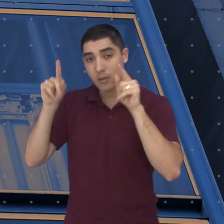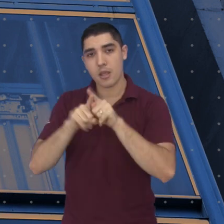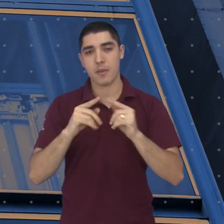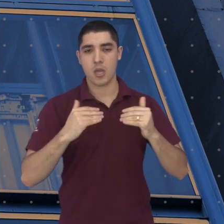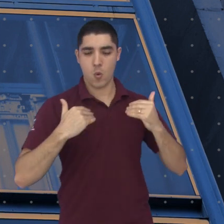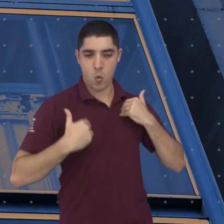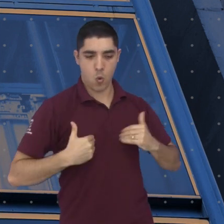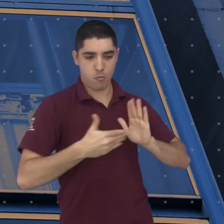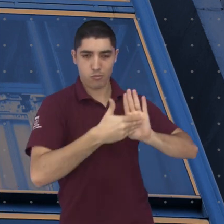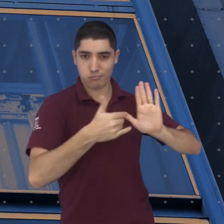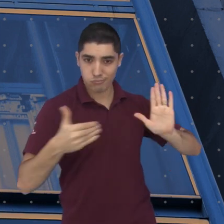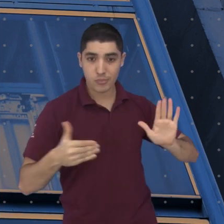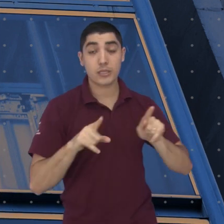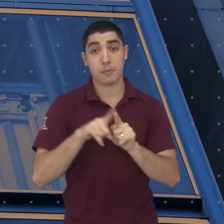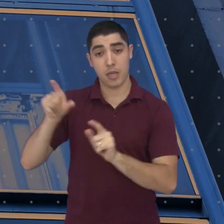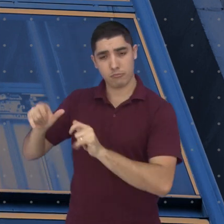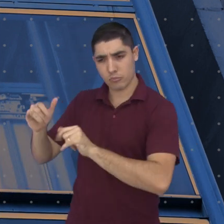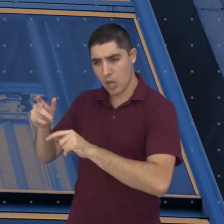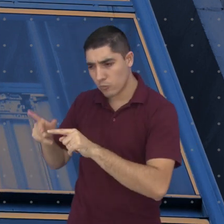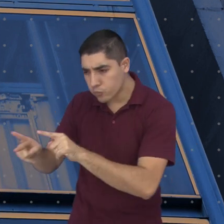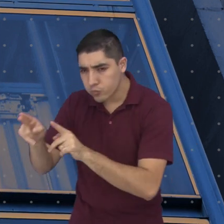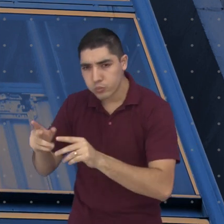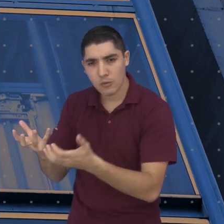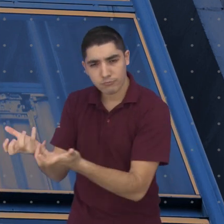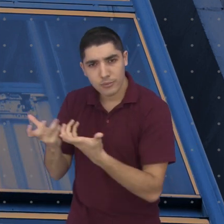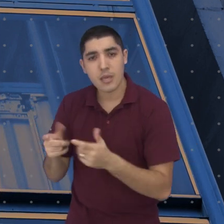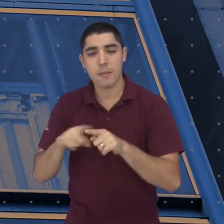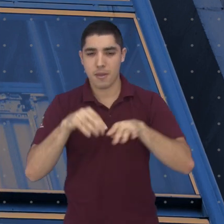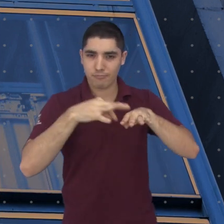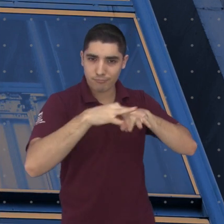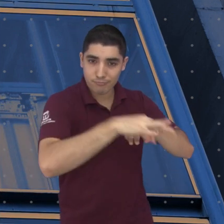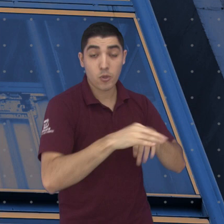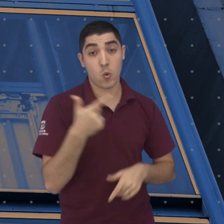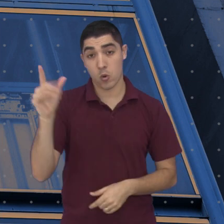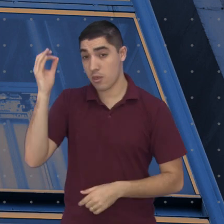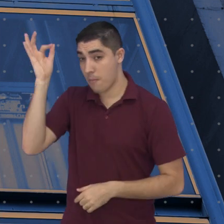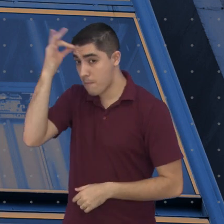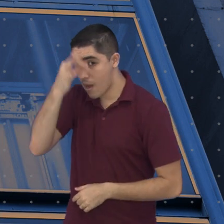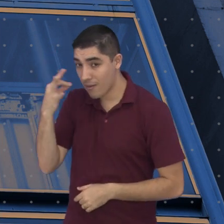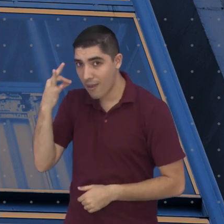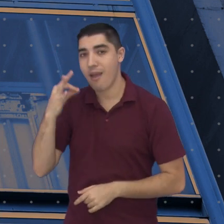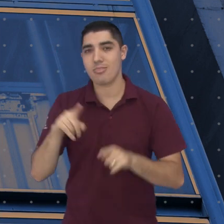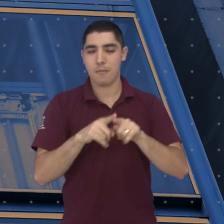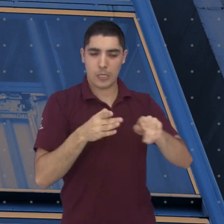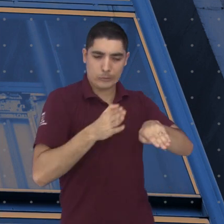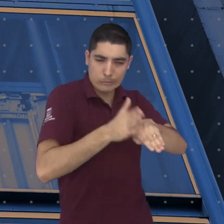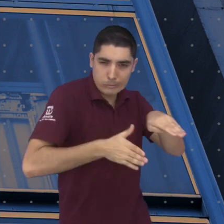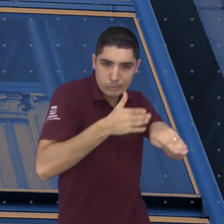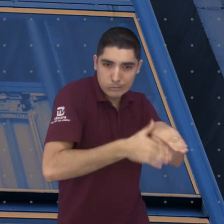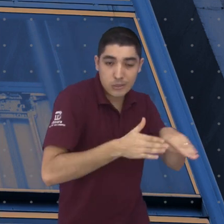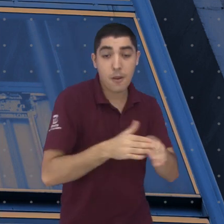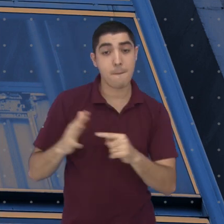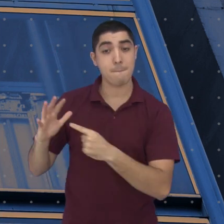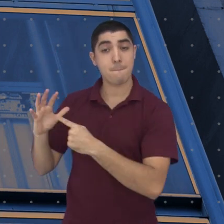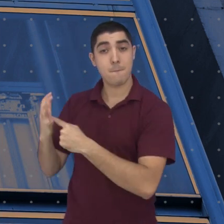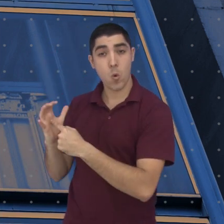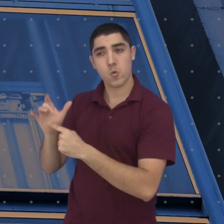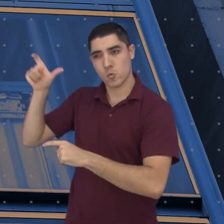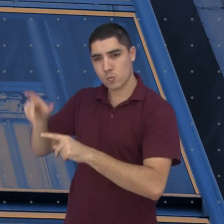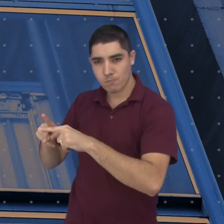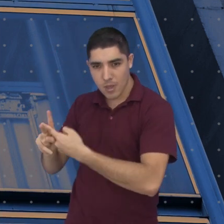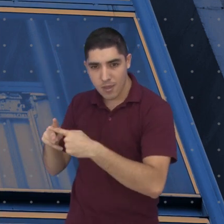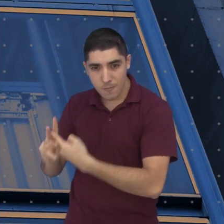esteticista corporal jardineiro manicure e pedicure maquiador marceneiro mecânico de motor a